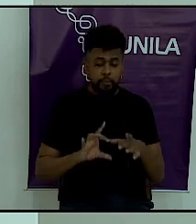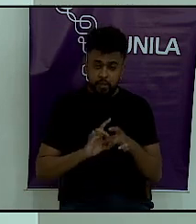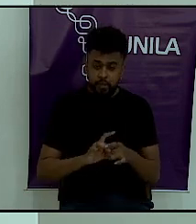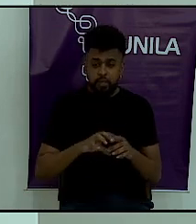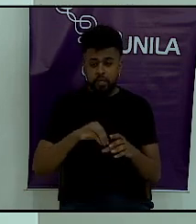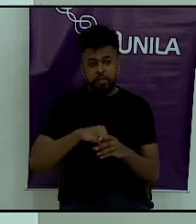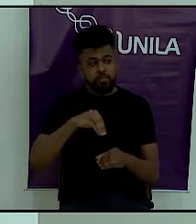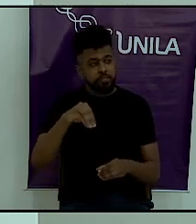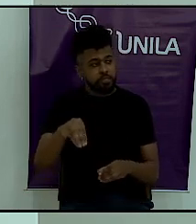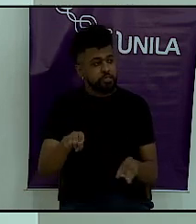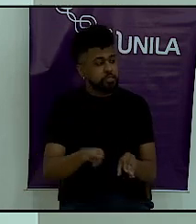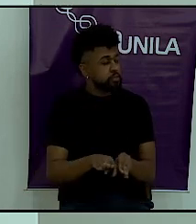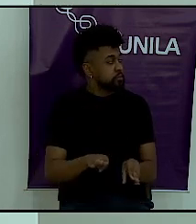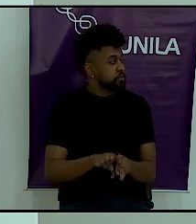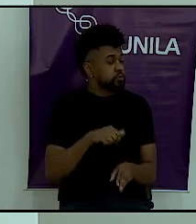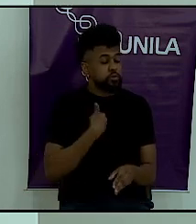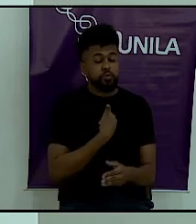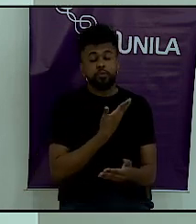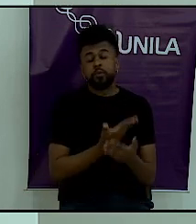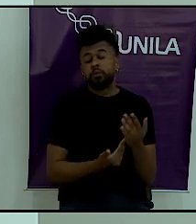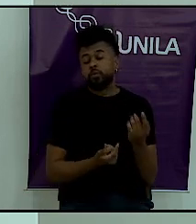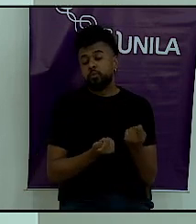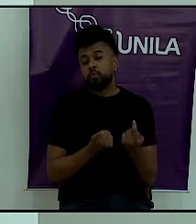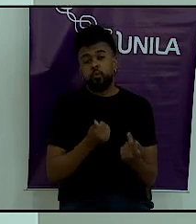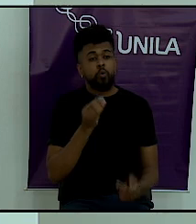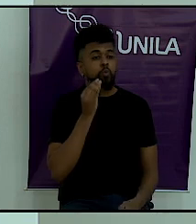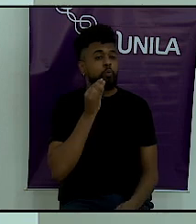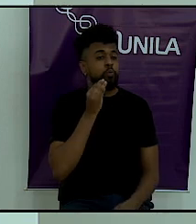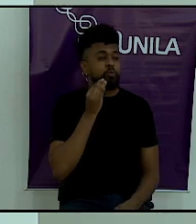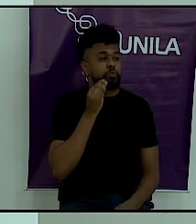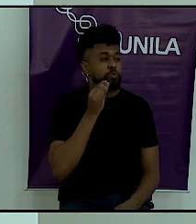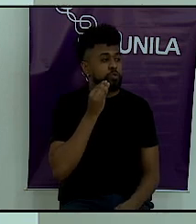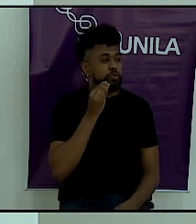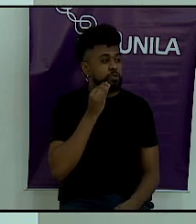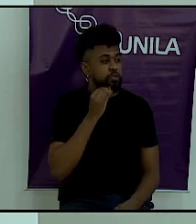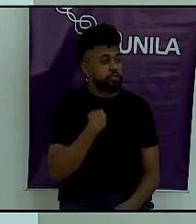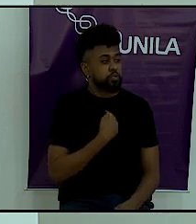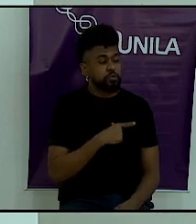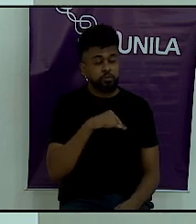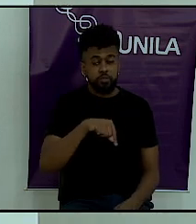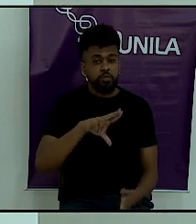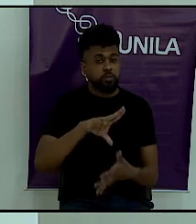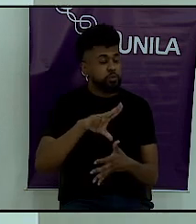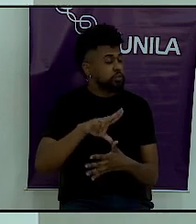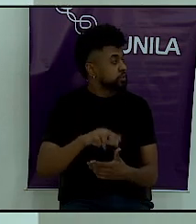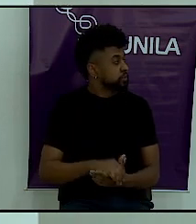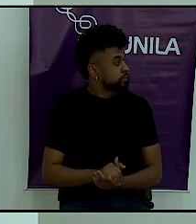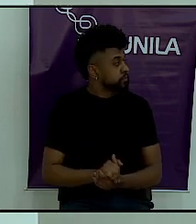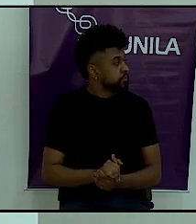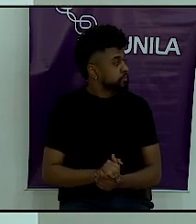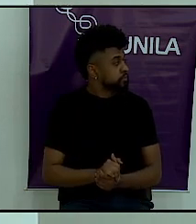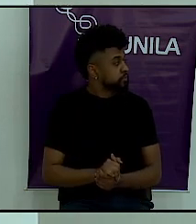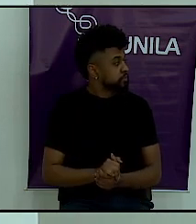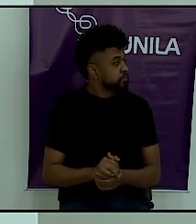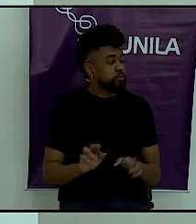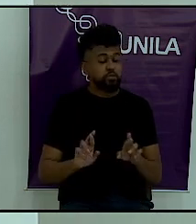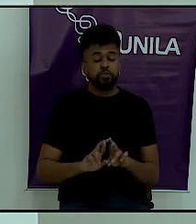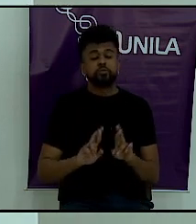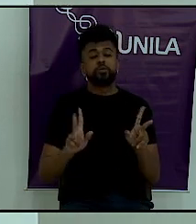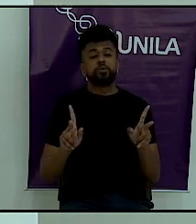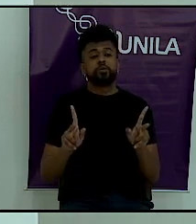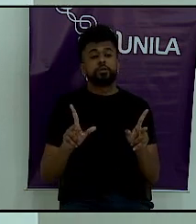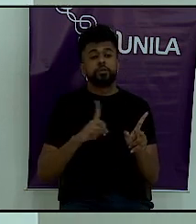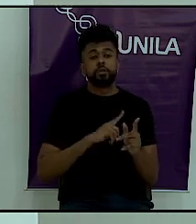e isso a gente acaba perdendo um pouco dessa oportunidade que temos aqui na UNILA. Entre os nossos diferenciais, coloquei